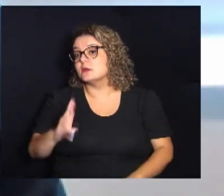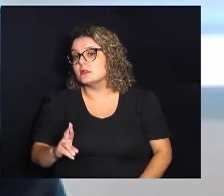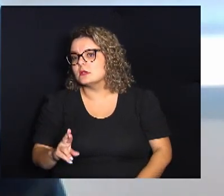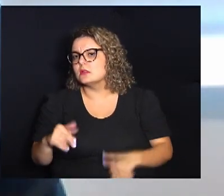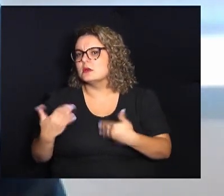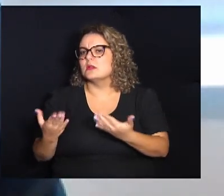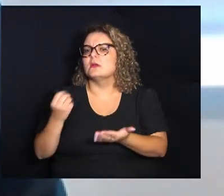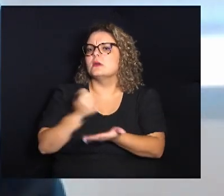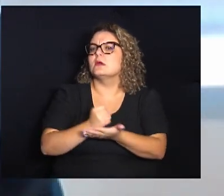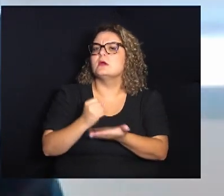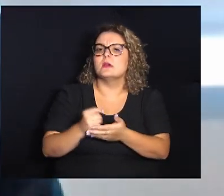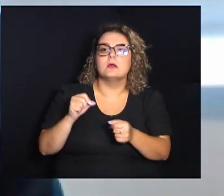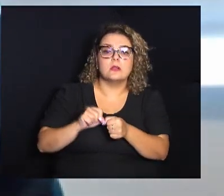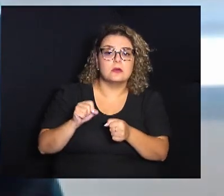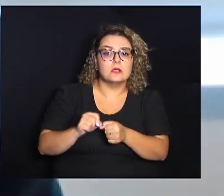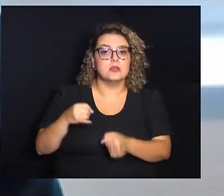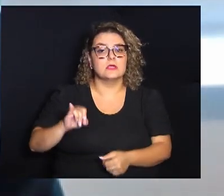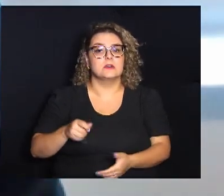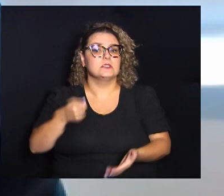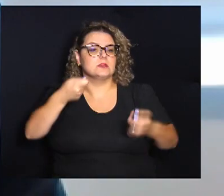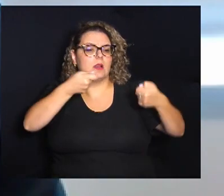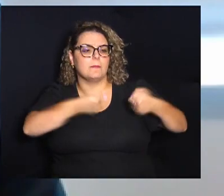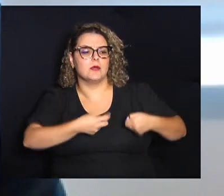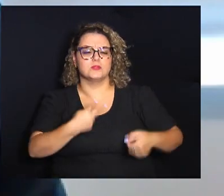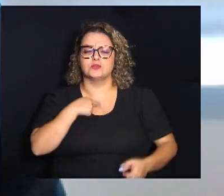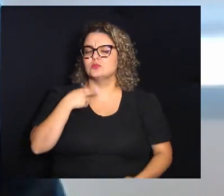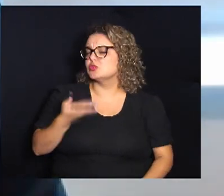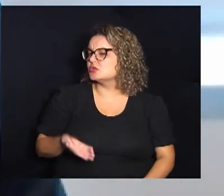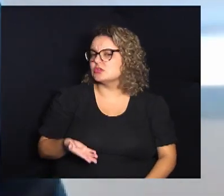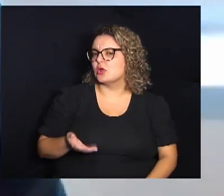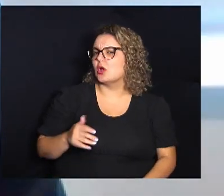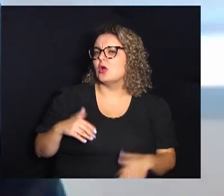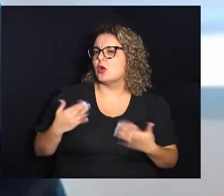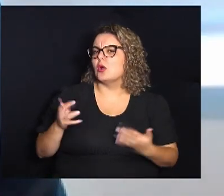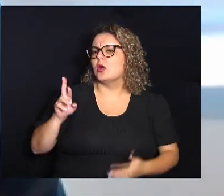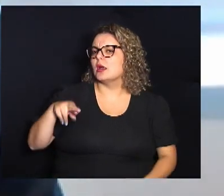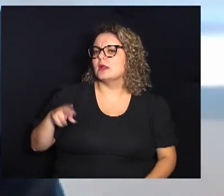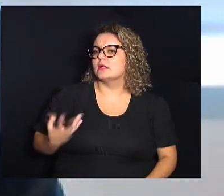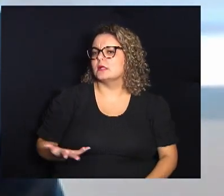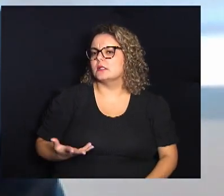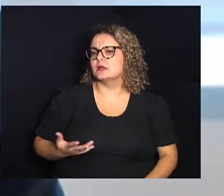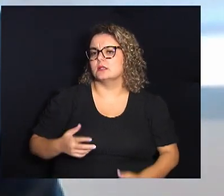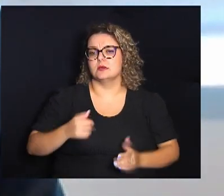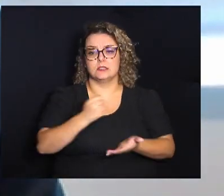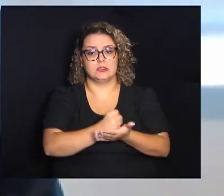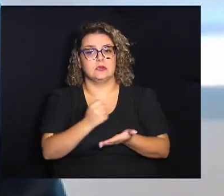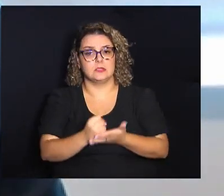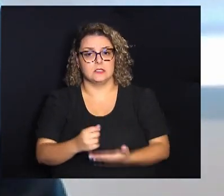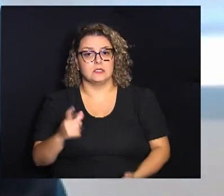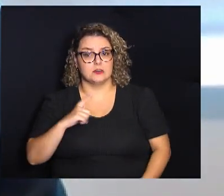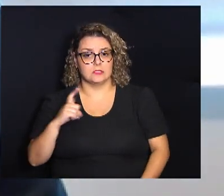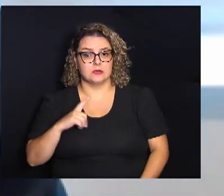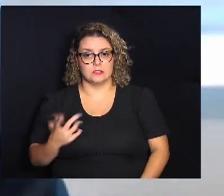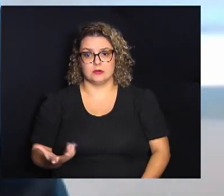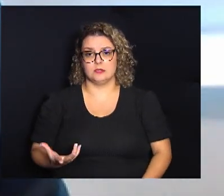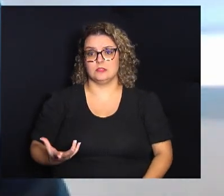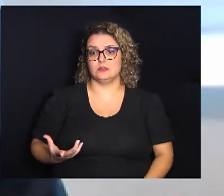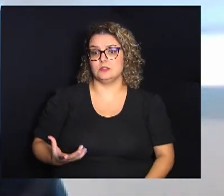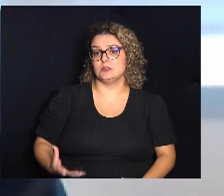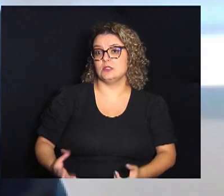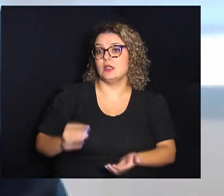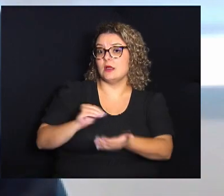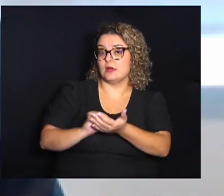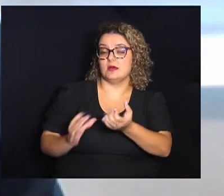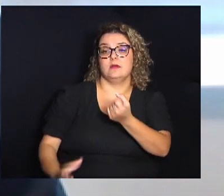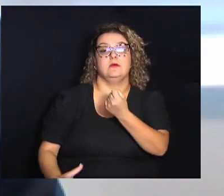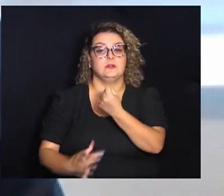é esse que eles estão fazendo, porque se aposta não pode aqui, qual é a natureza desse contrato. Então, havia também uma insegurança jurídica